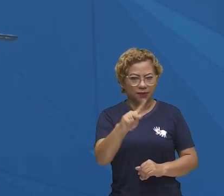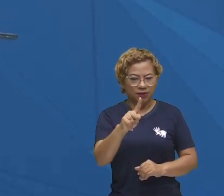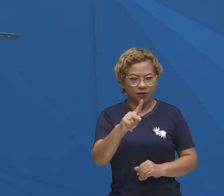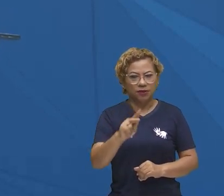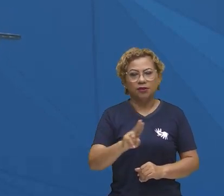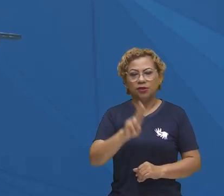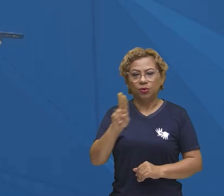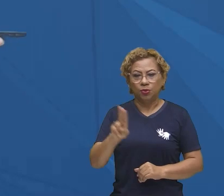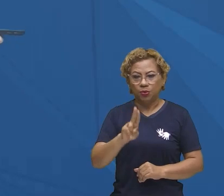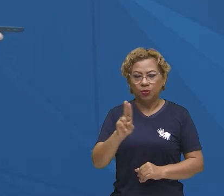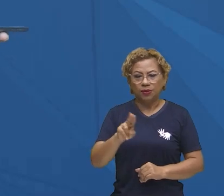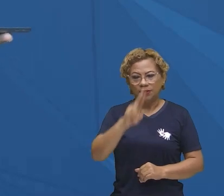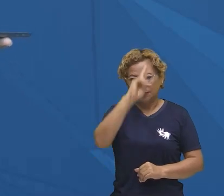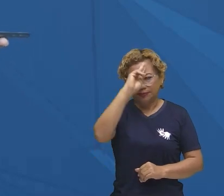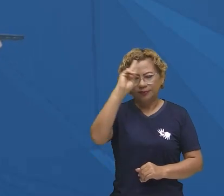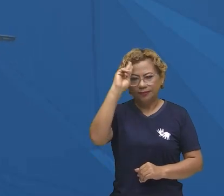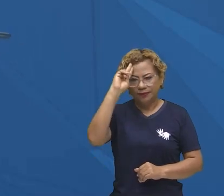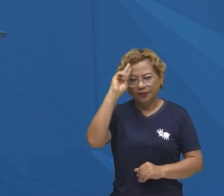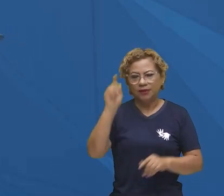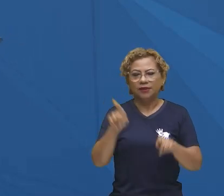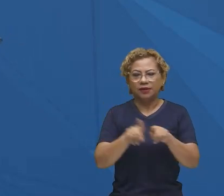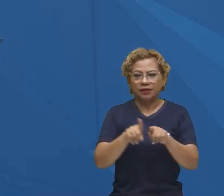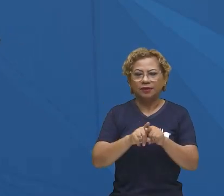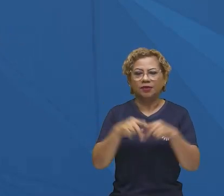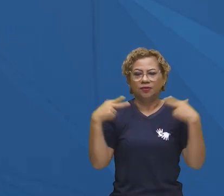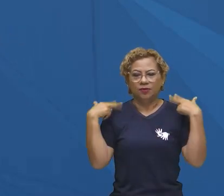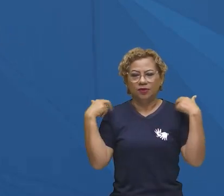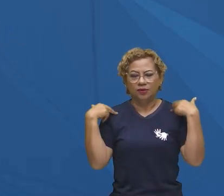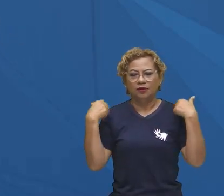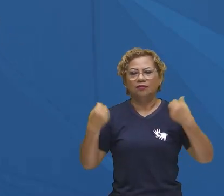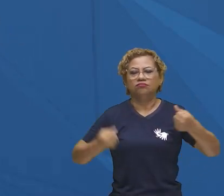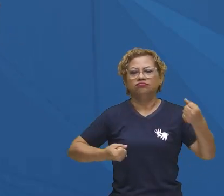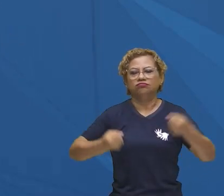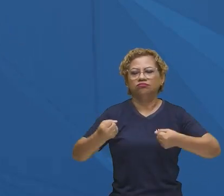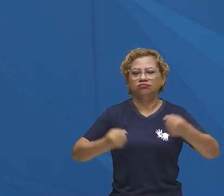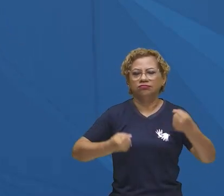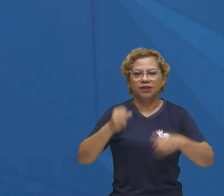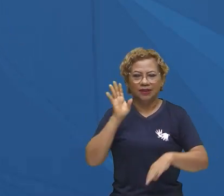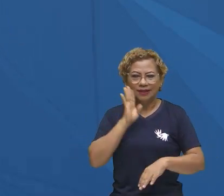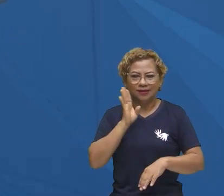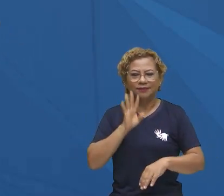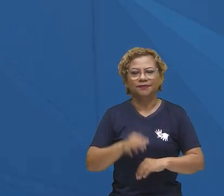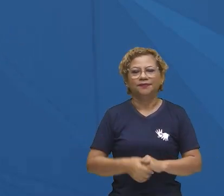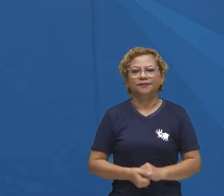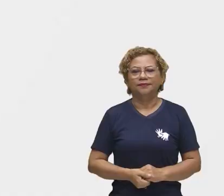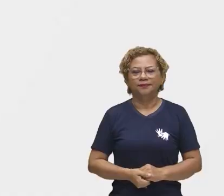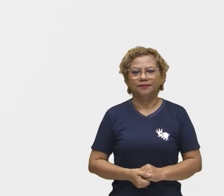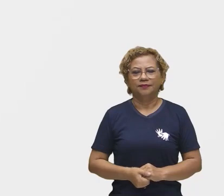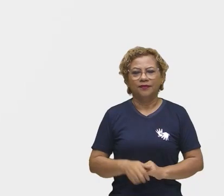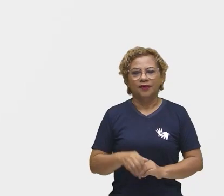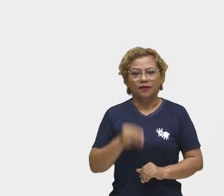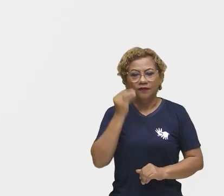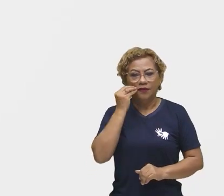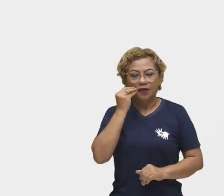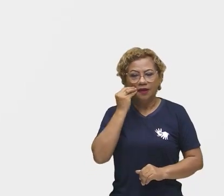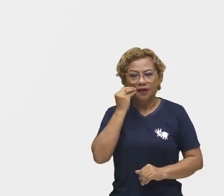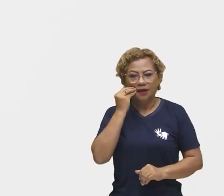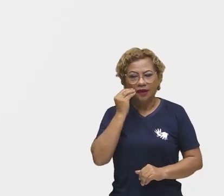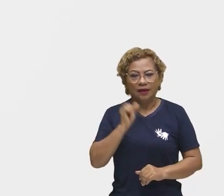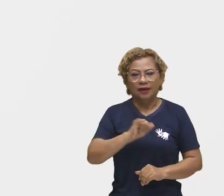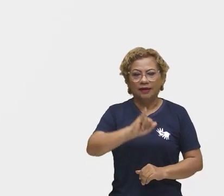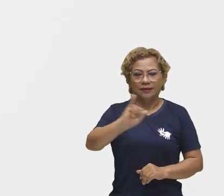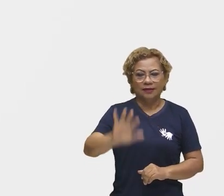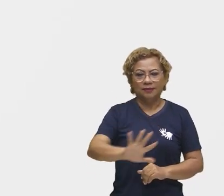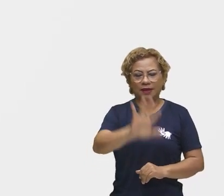usufruindo do serviço, quanto para o motorista em relação ao seu passageiro. Legal? Outra imagem, olha só, essa daí vai ser fácil